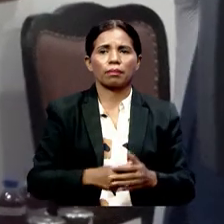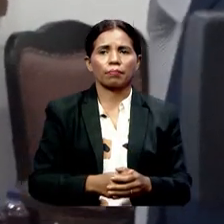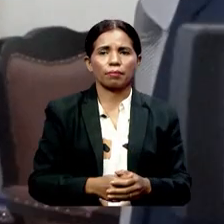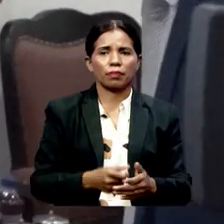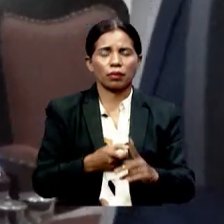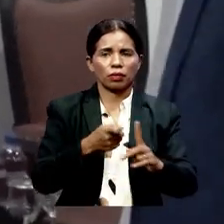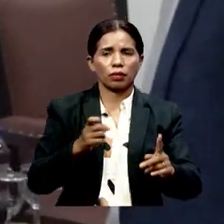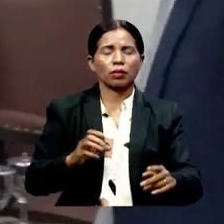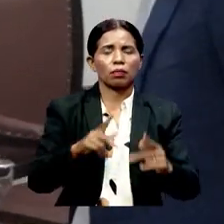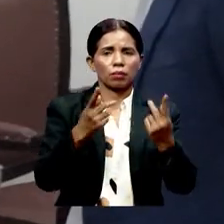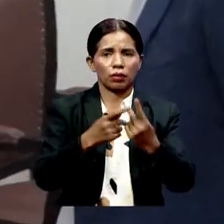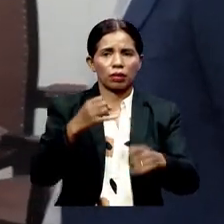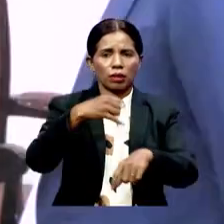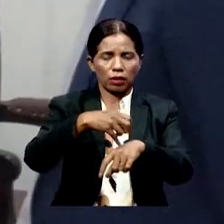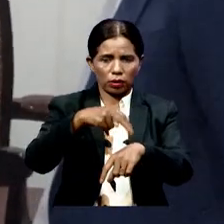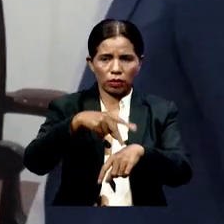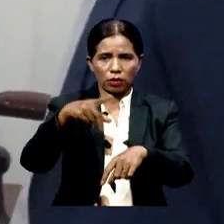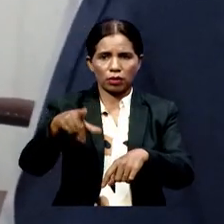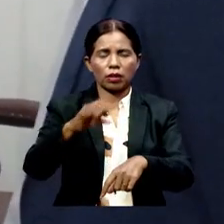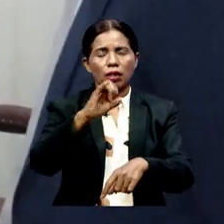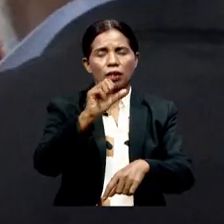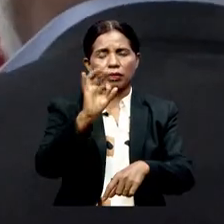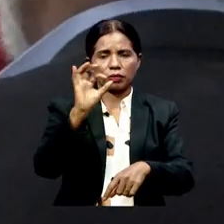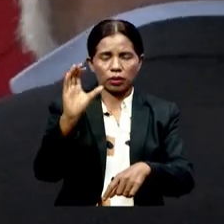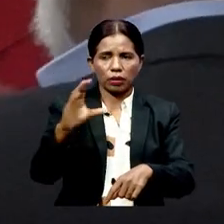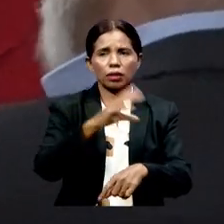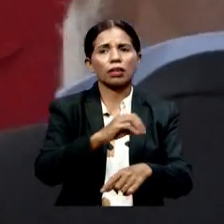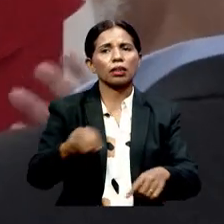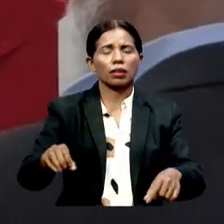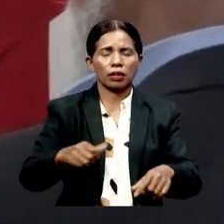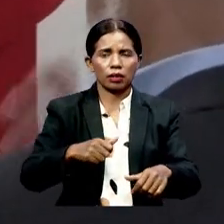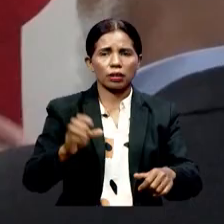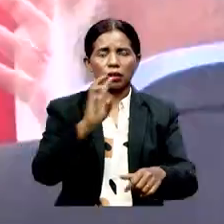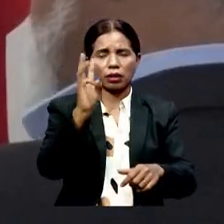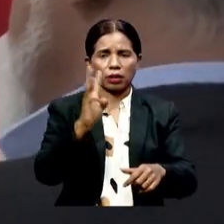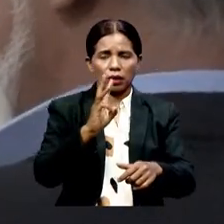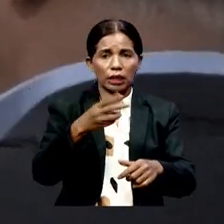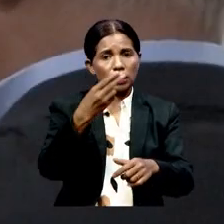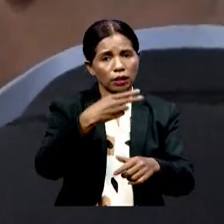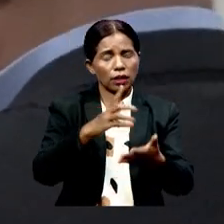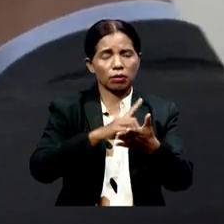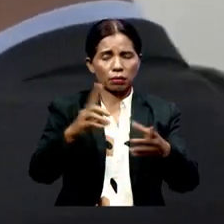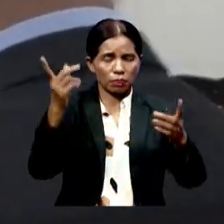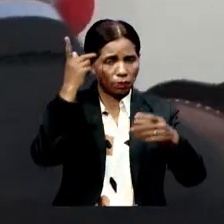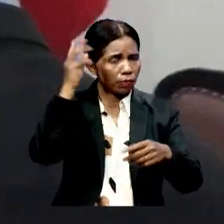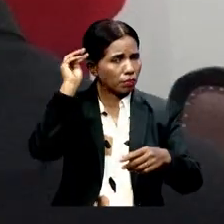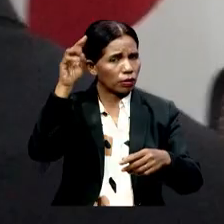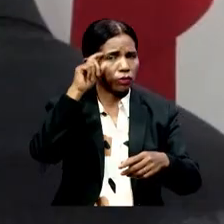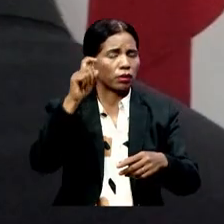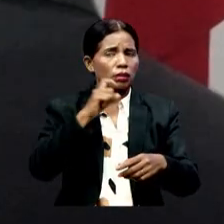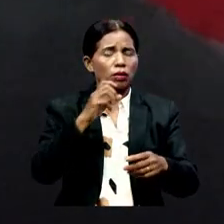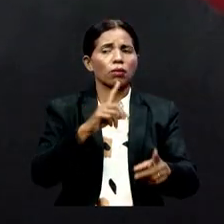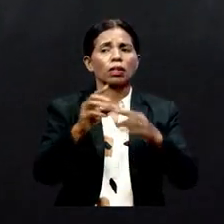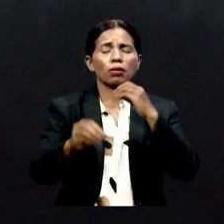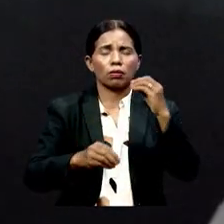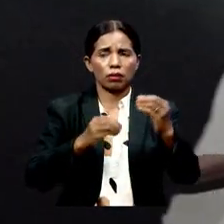husi empresa International Finance Corporation ka IFC kintane asoru malu ho primeiro ministro ka irala shanana guzman ho di kole kona ba IFC ni aknar